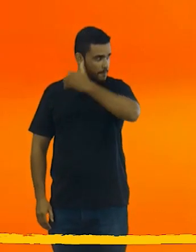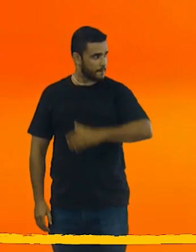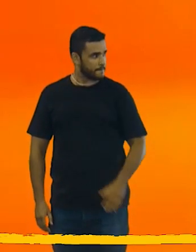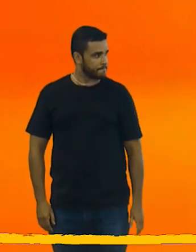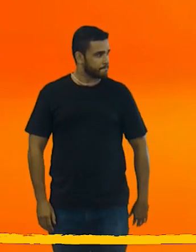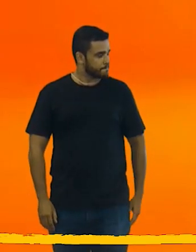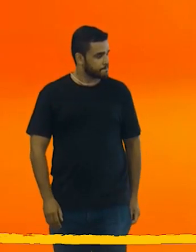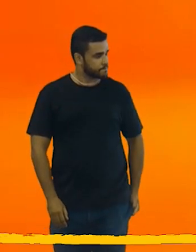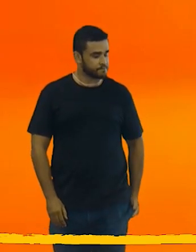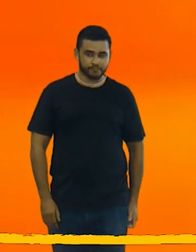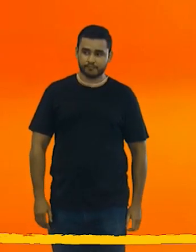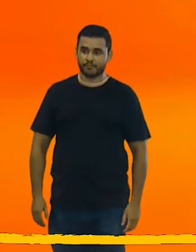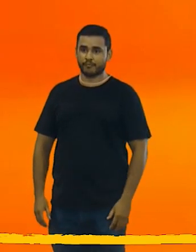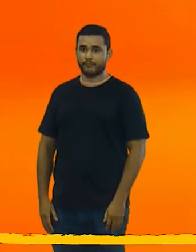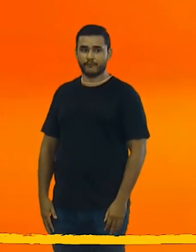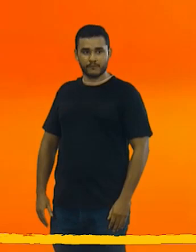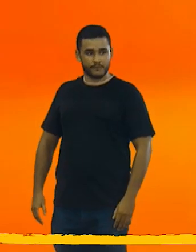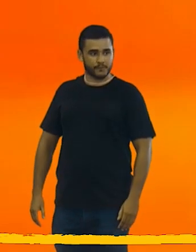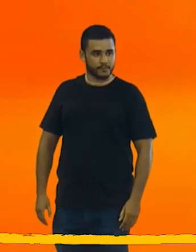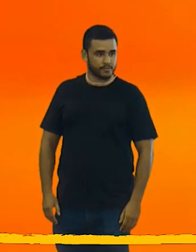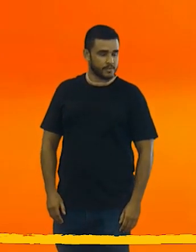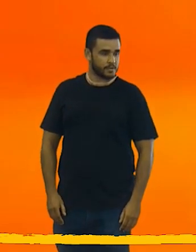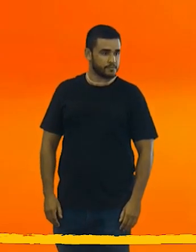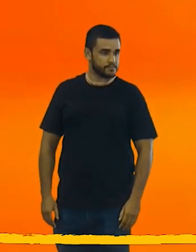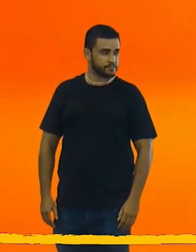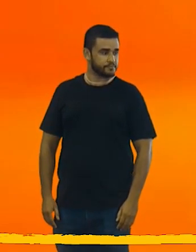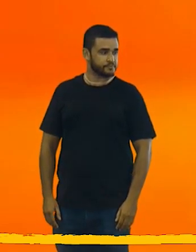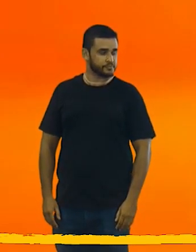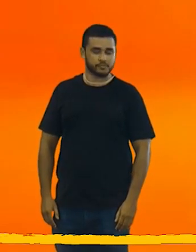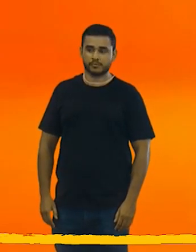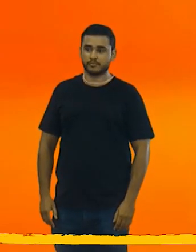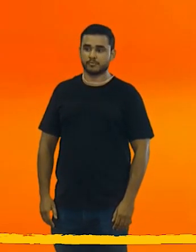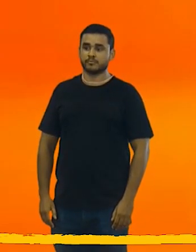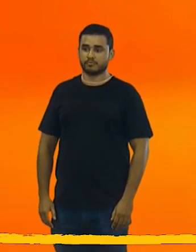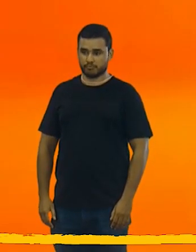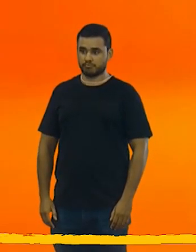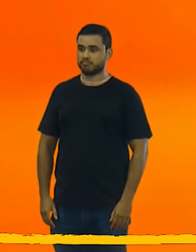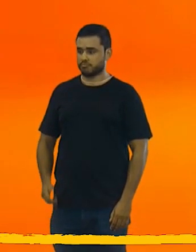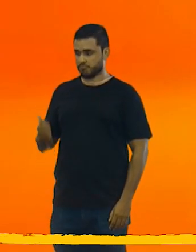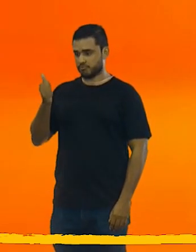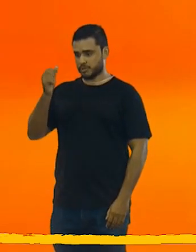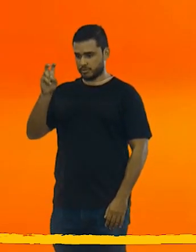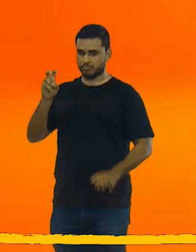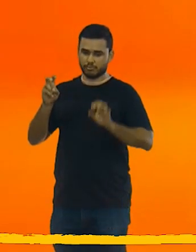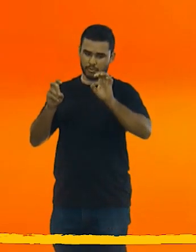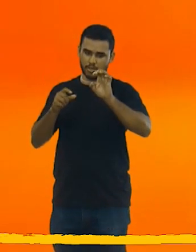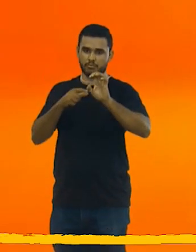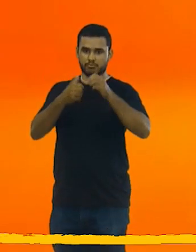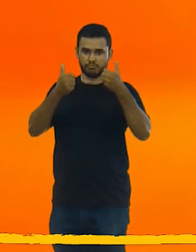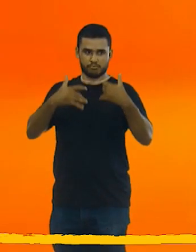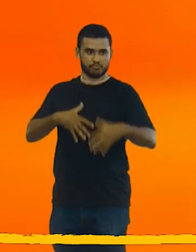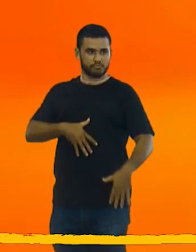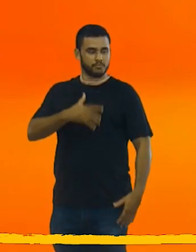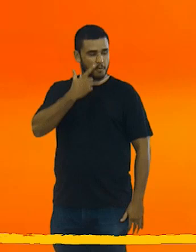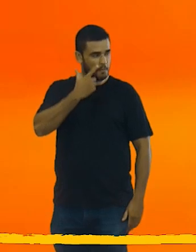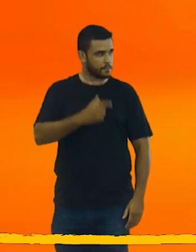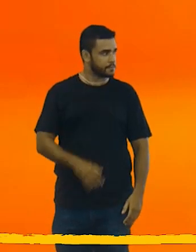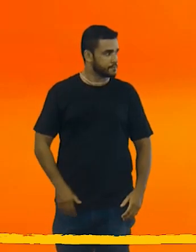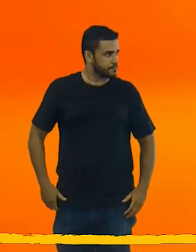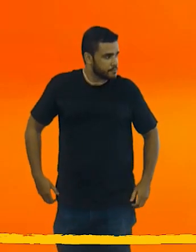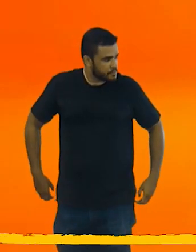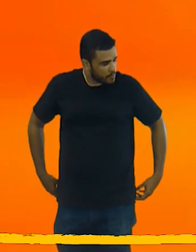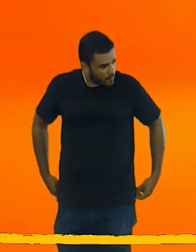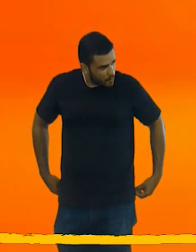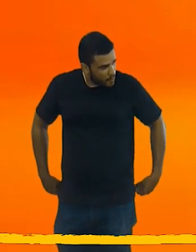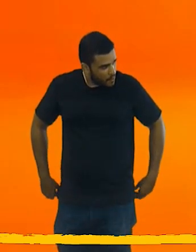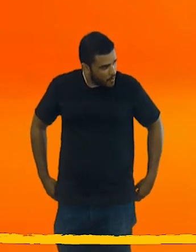O livro tem isso, mas vai além disso. Narrativo também não, porque ele é narrativo, descritivo e